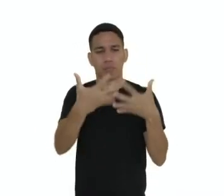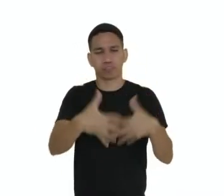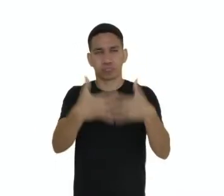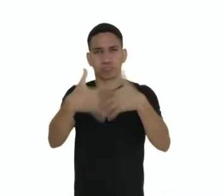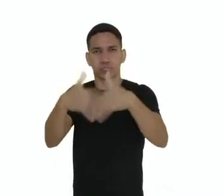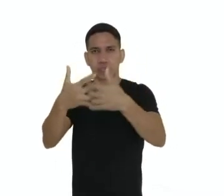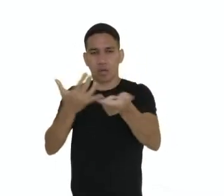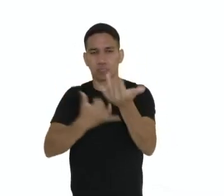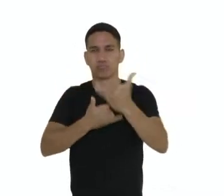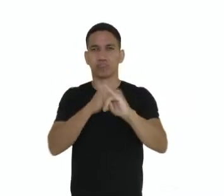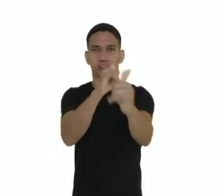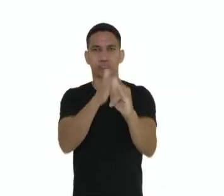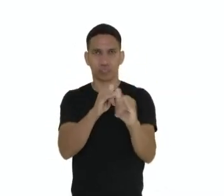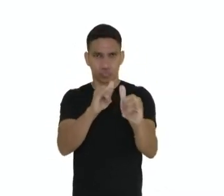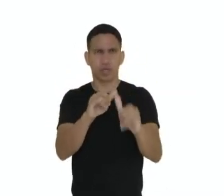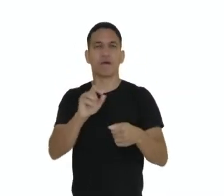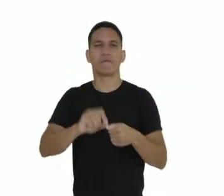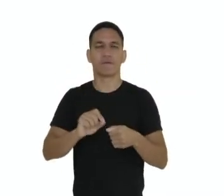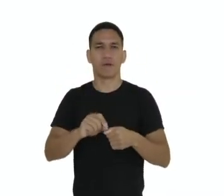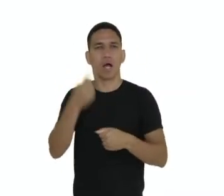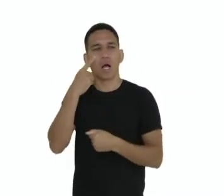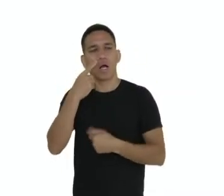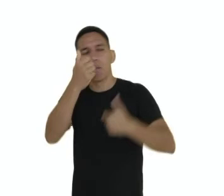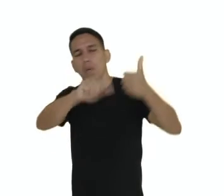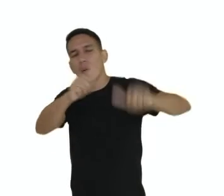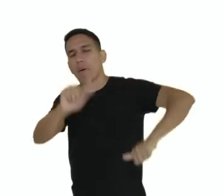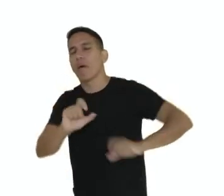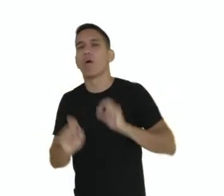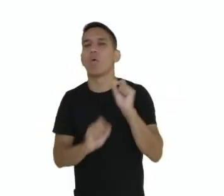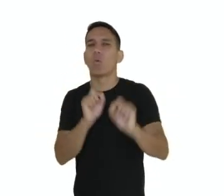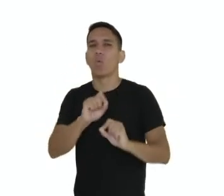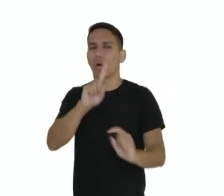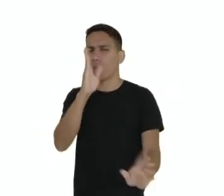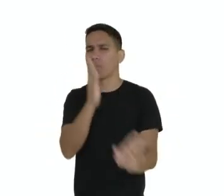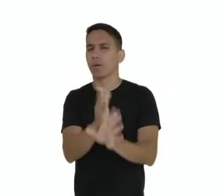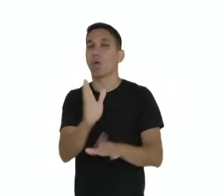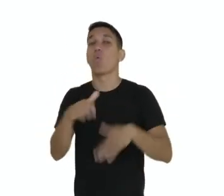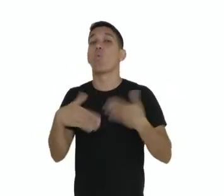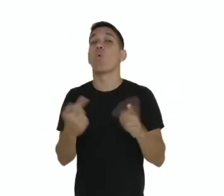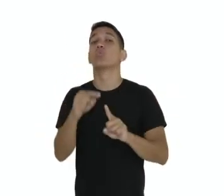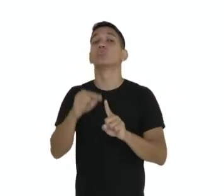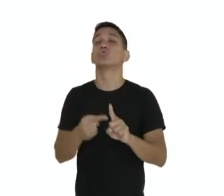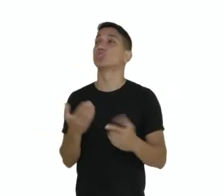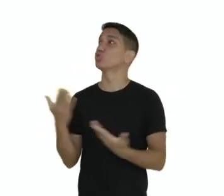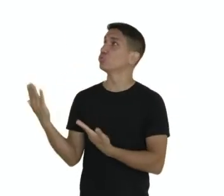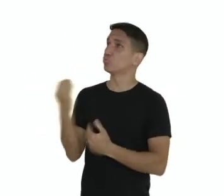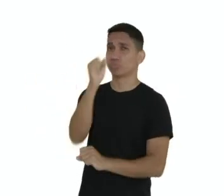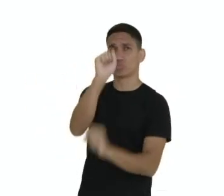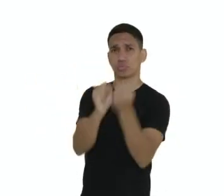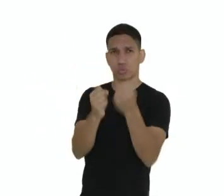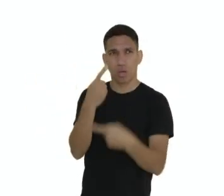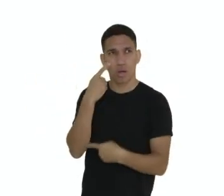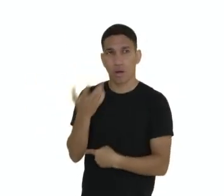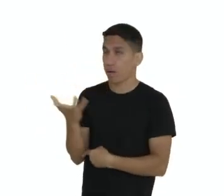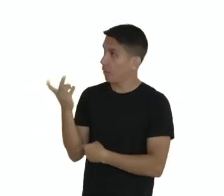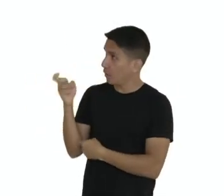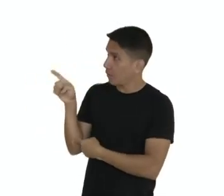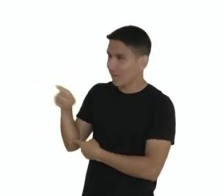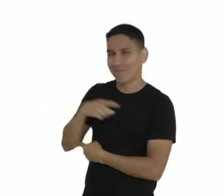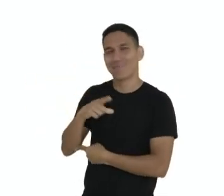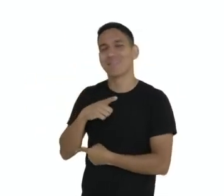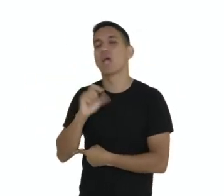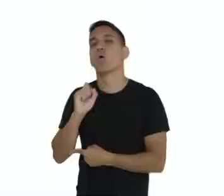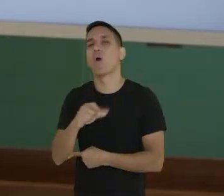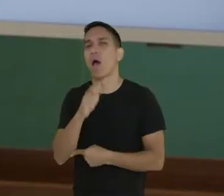de eletricidade. Analisando o esquema, é possível identificar que se trata de qual tipo de usina. Vejam, você tem água, você tem